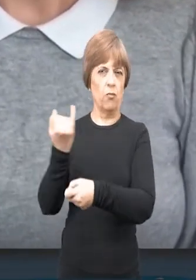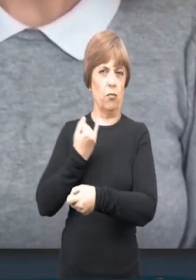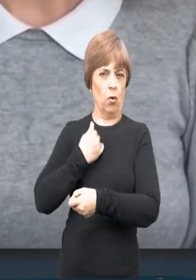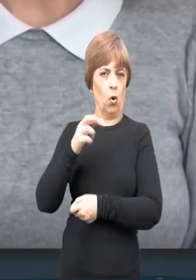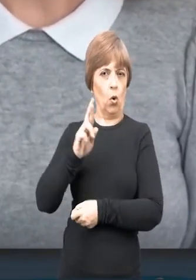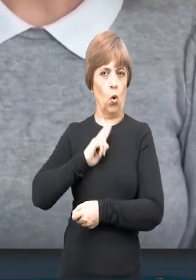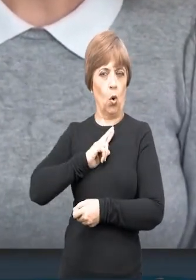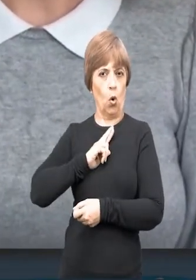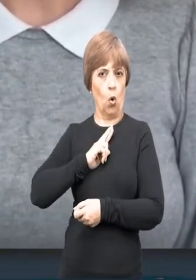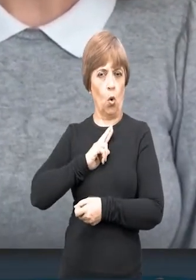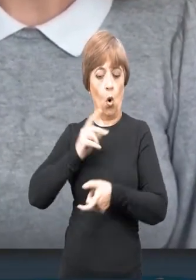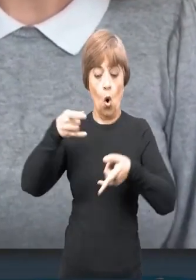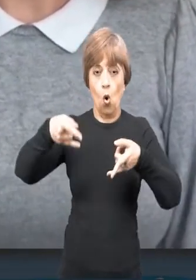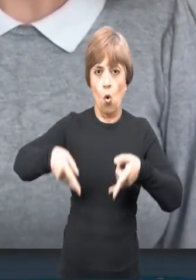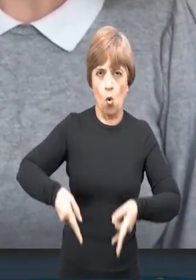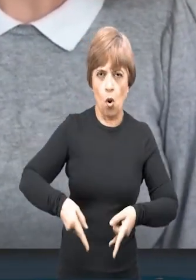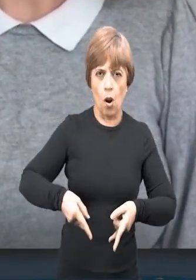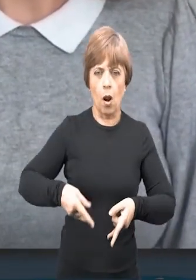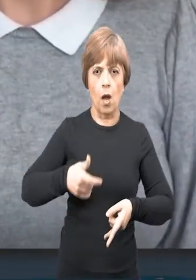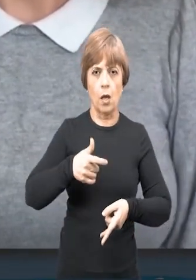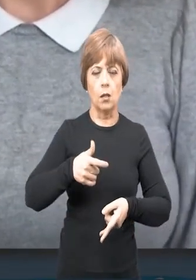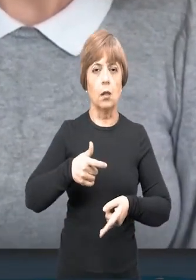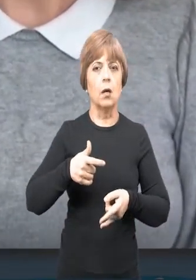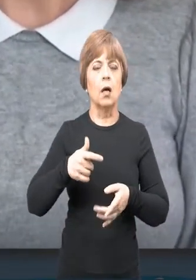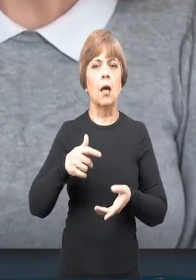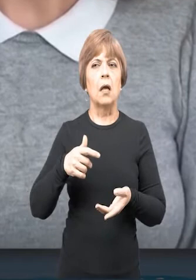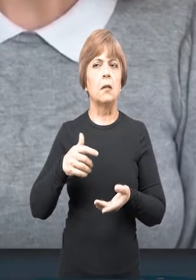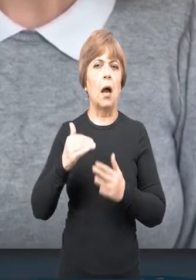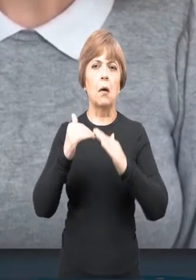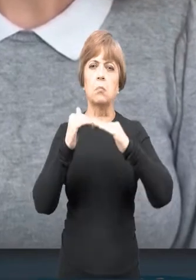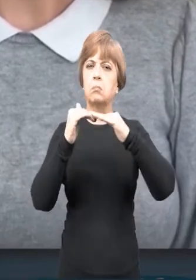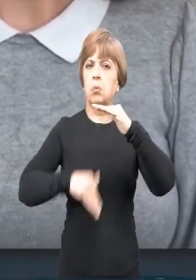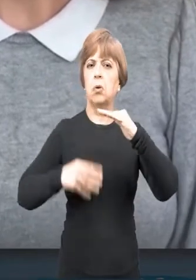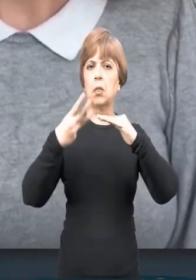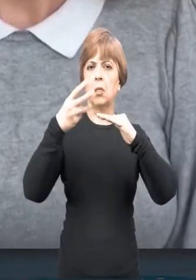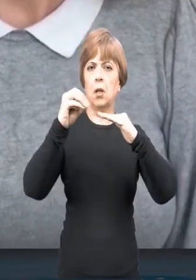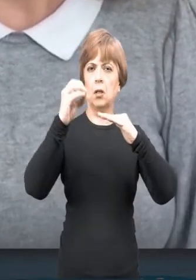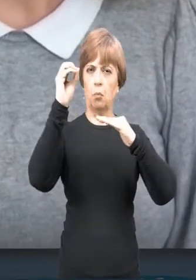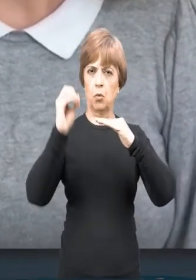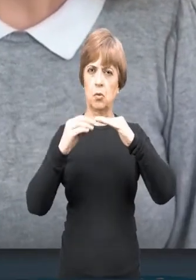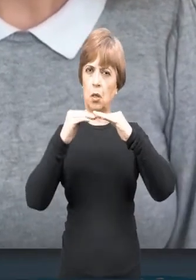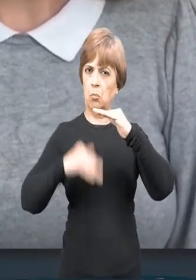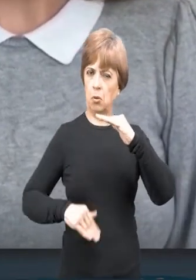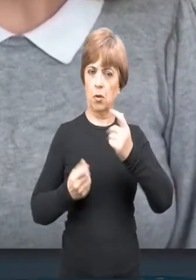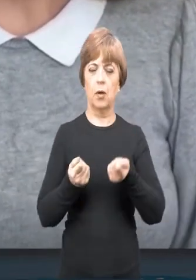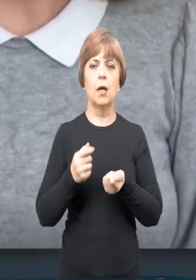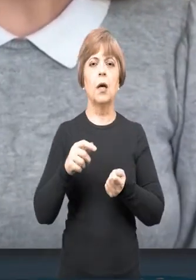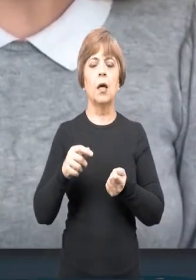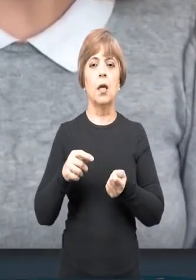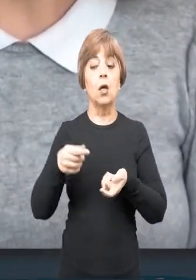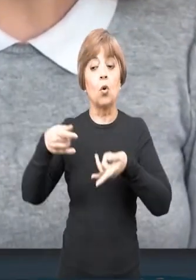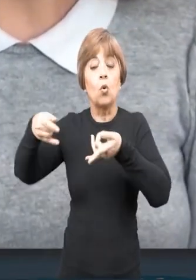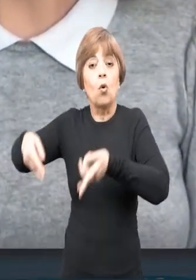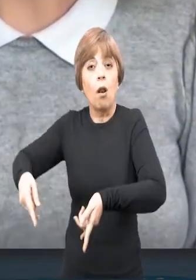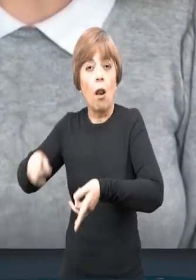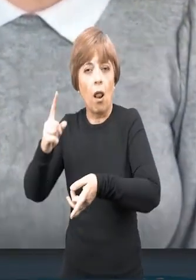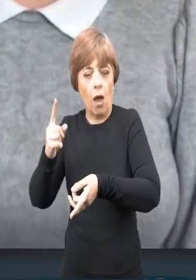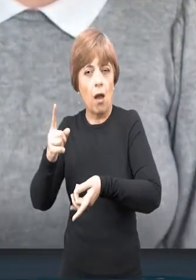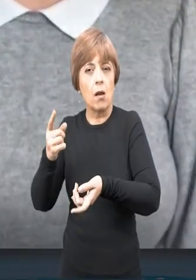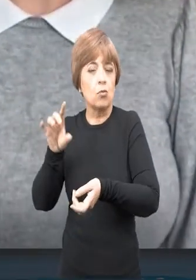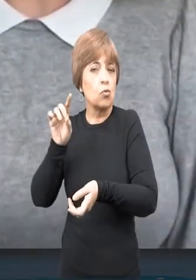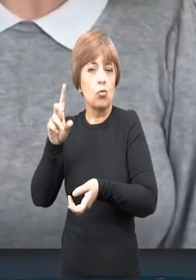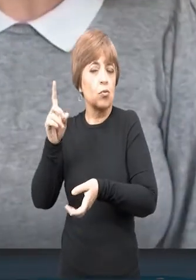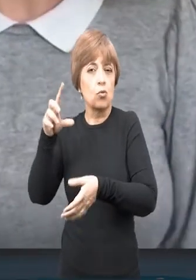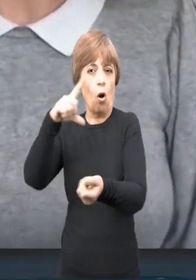CTI estavam com ocupação inferior a 30% e os leitos clínicos estavam com ocupação